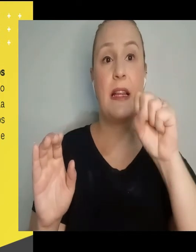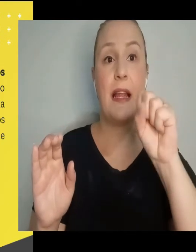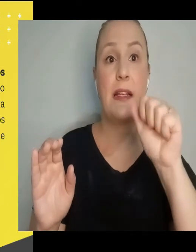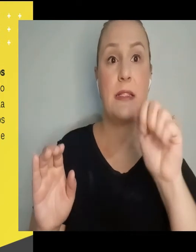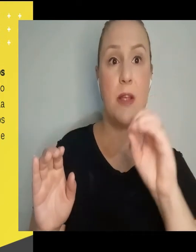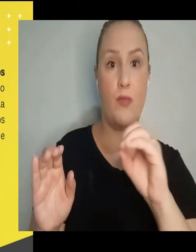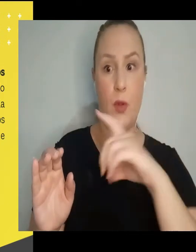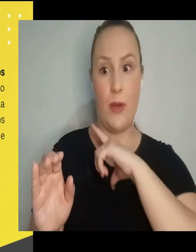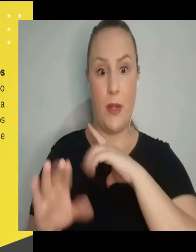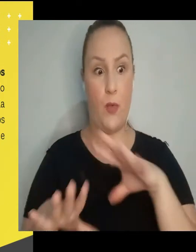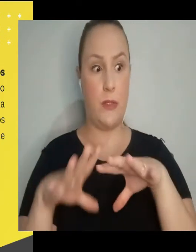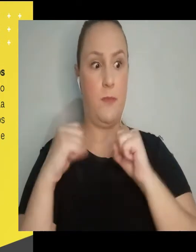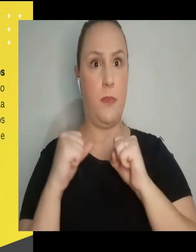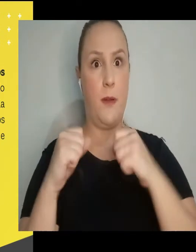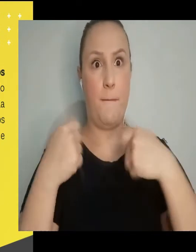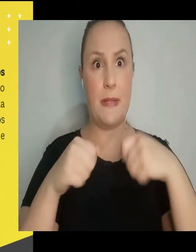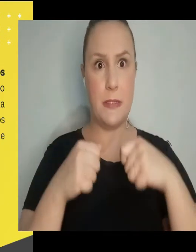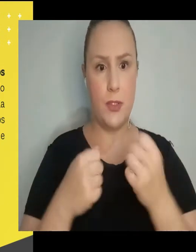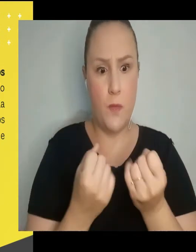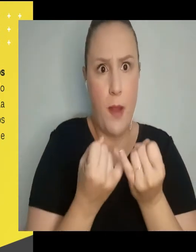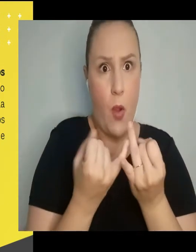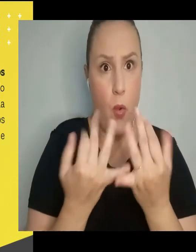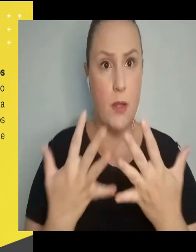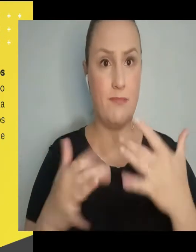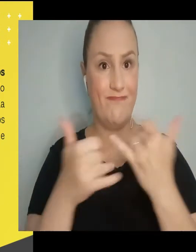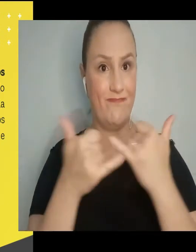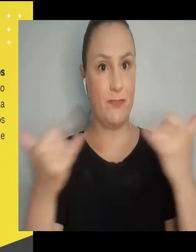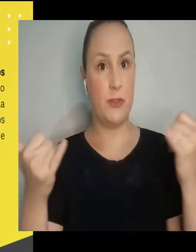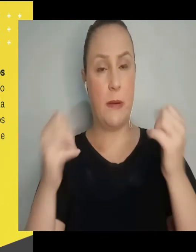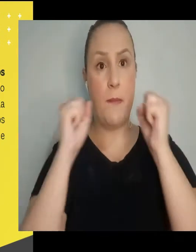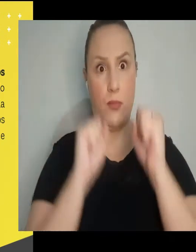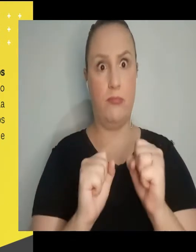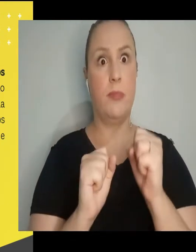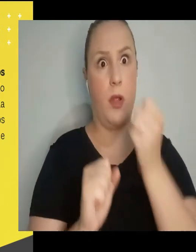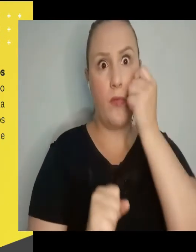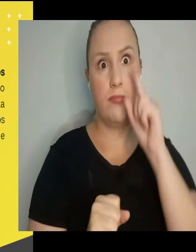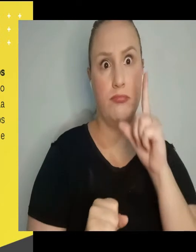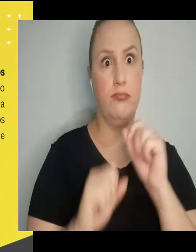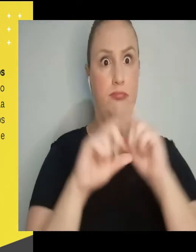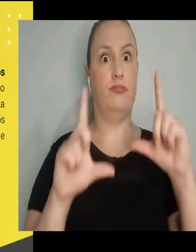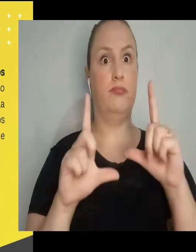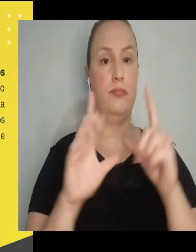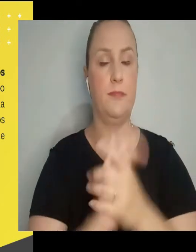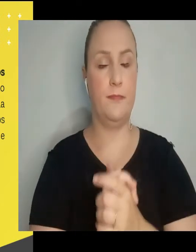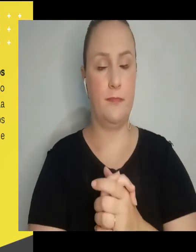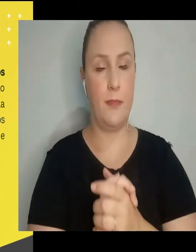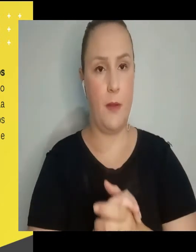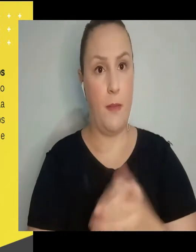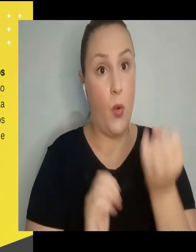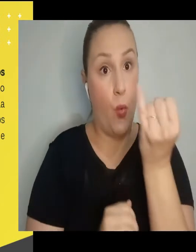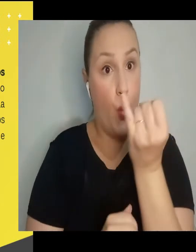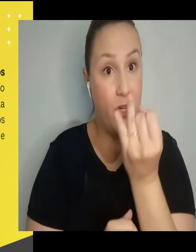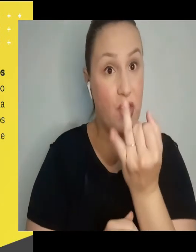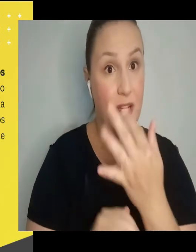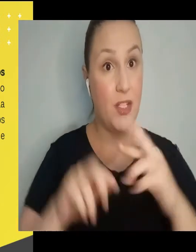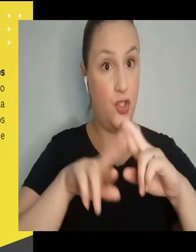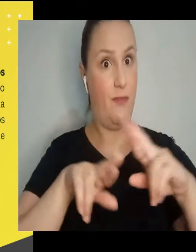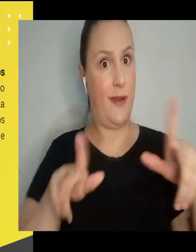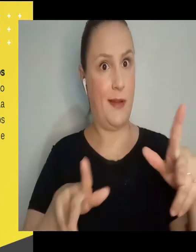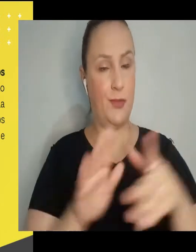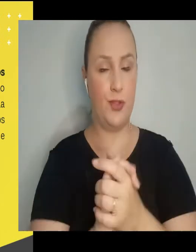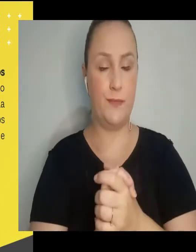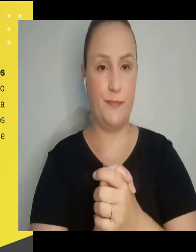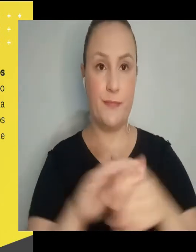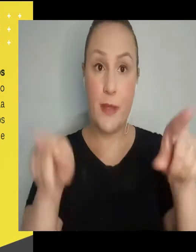precisa utilizar, ele depende da sua tensão. Cada receptor precisa de uma quantidade de energia para